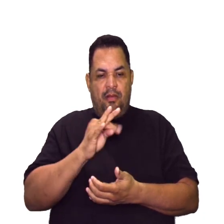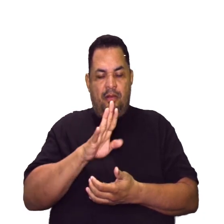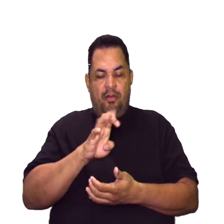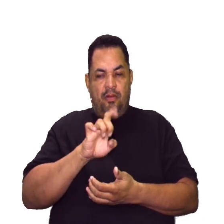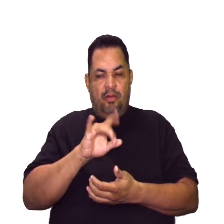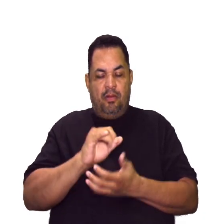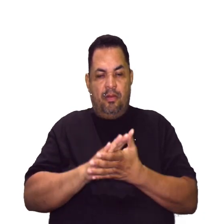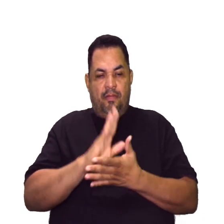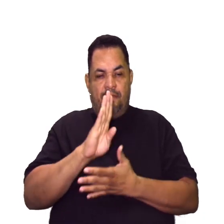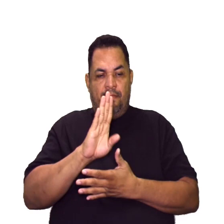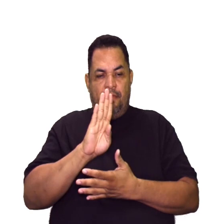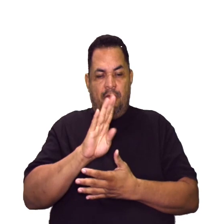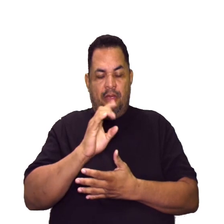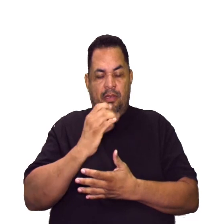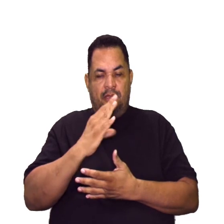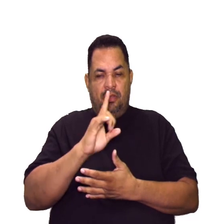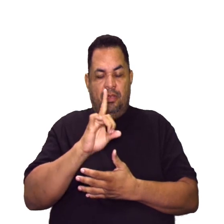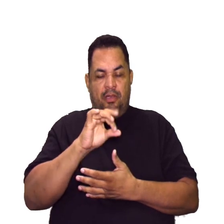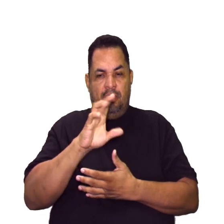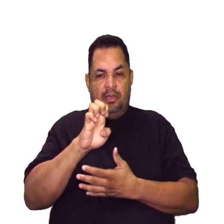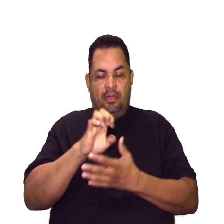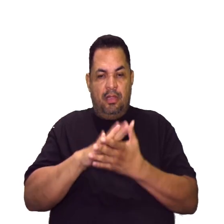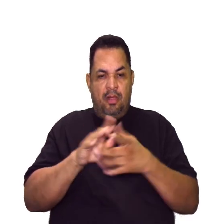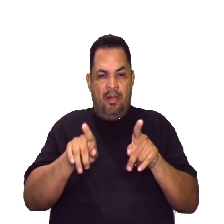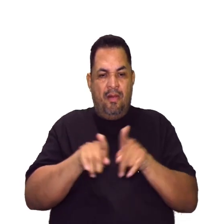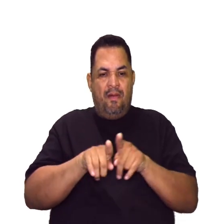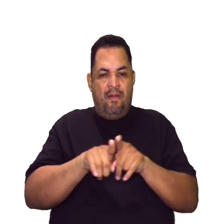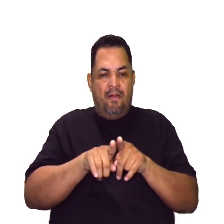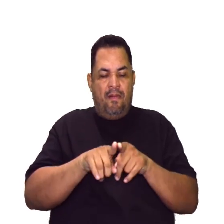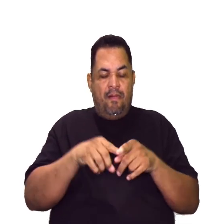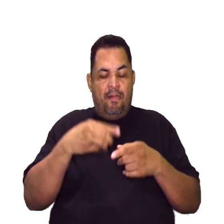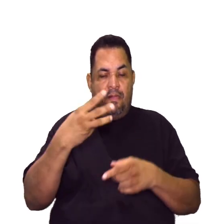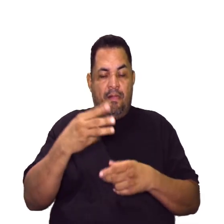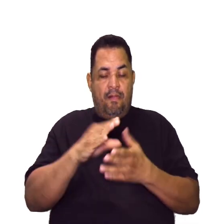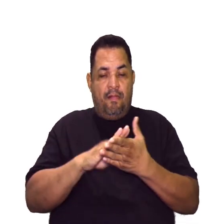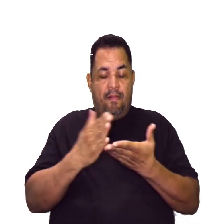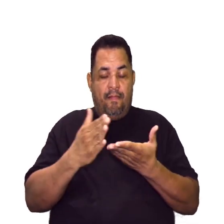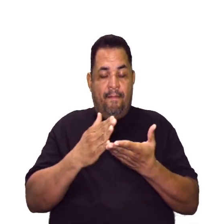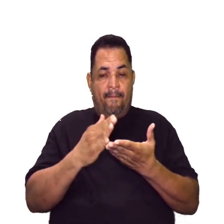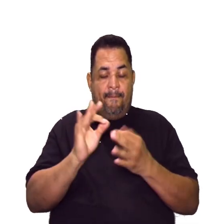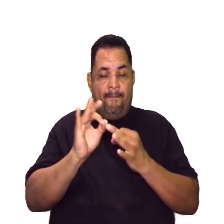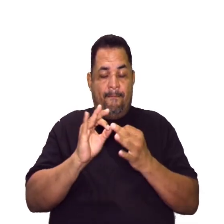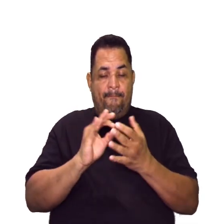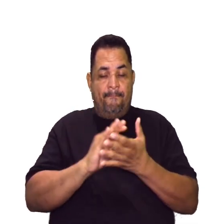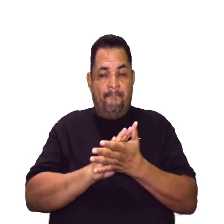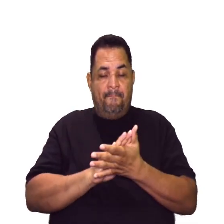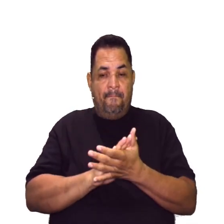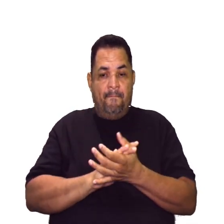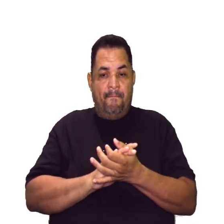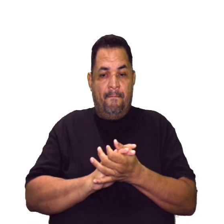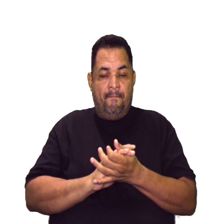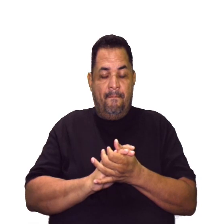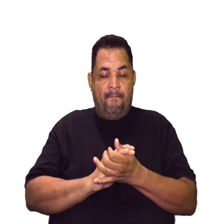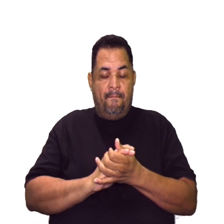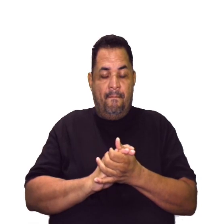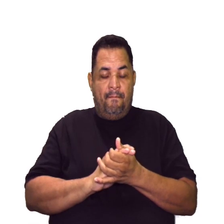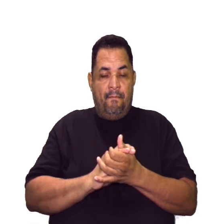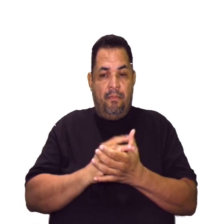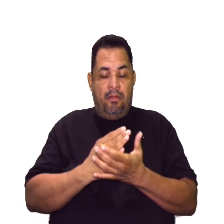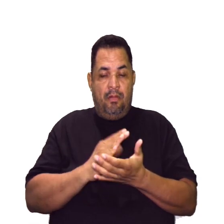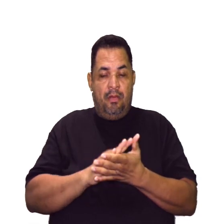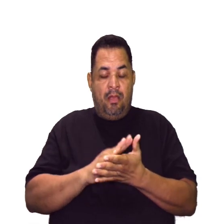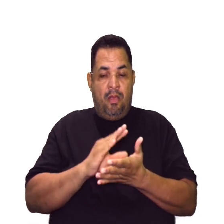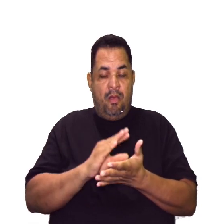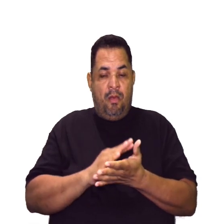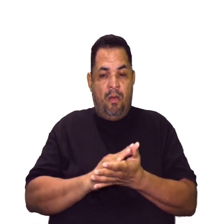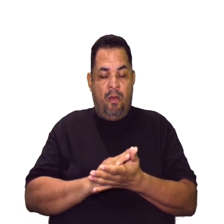Trigonal é o BCl3, porque o boro se liga com 3 cloros e não sobra par eletrônicos. Tá bom? Senão